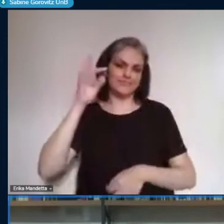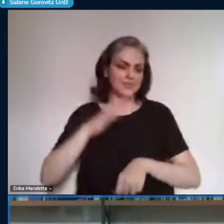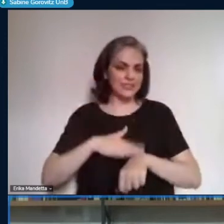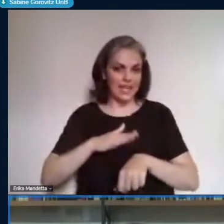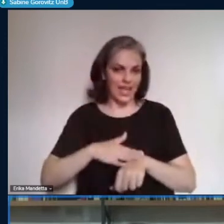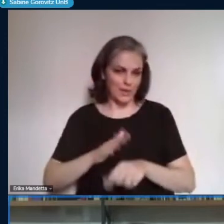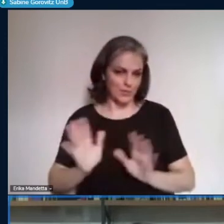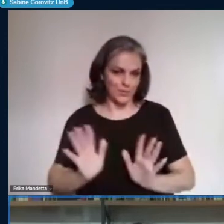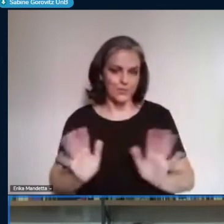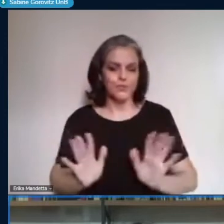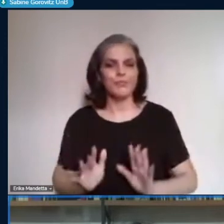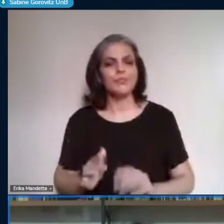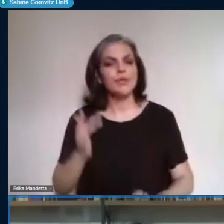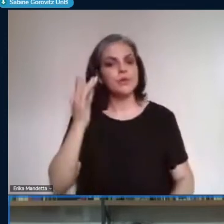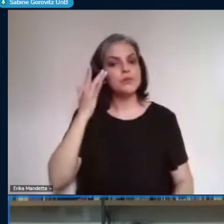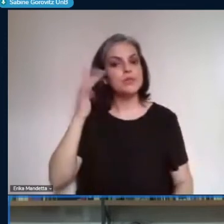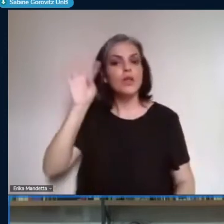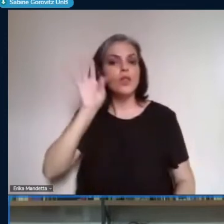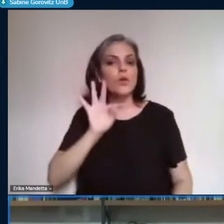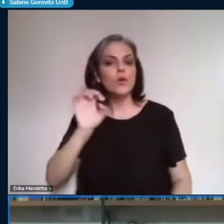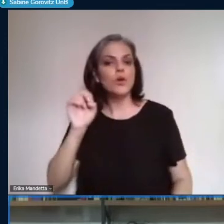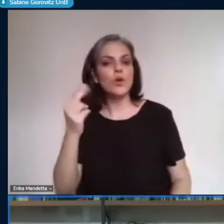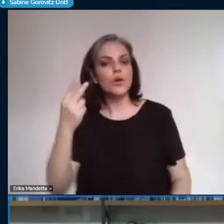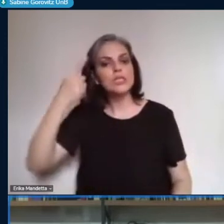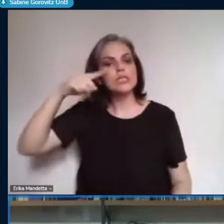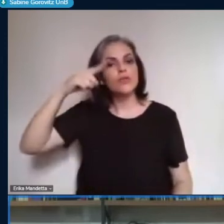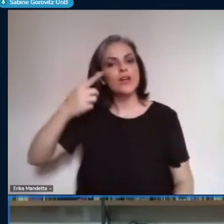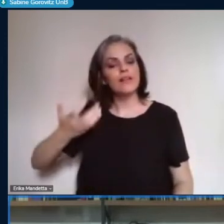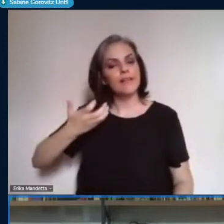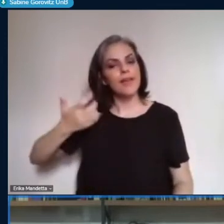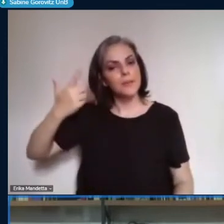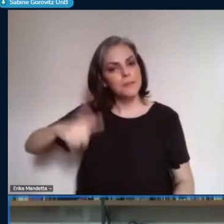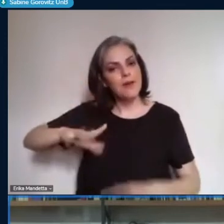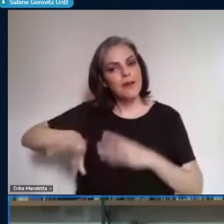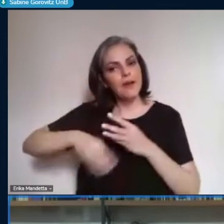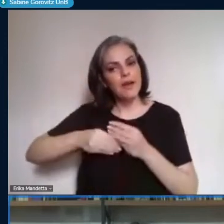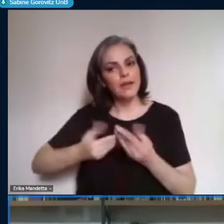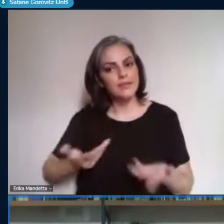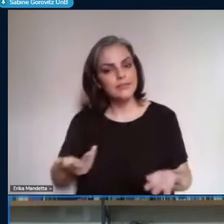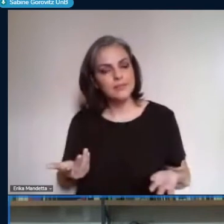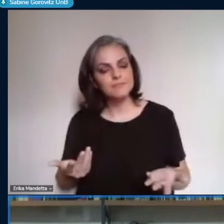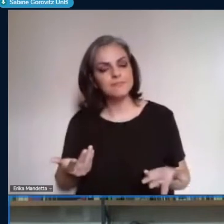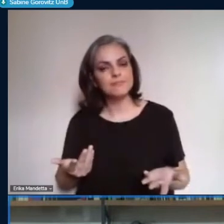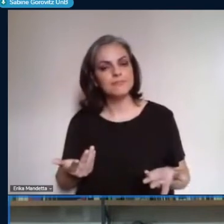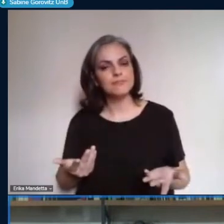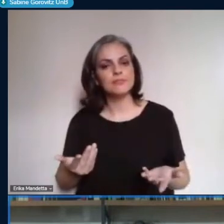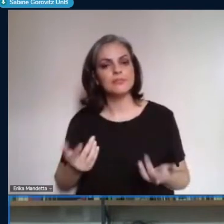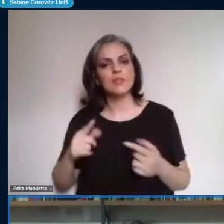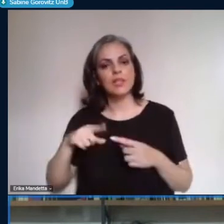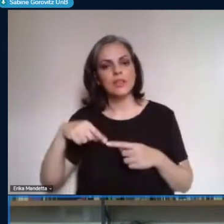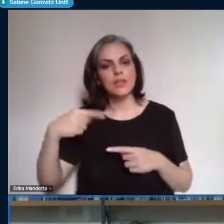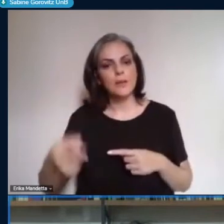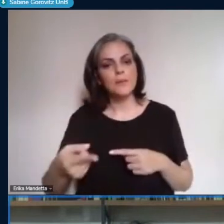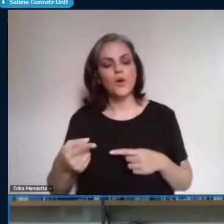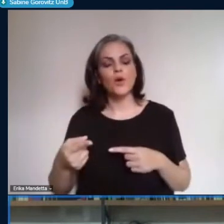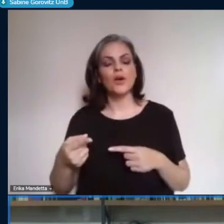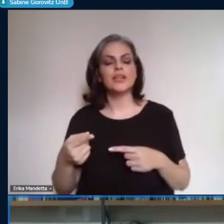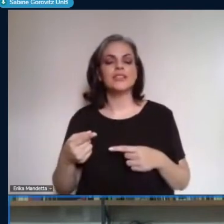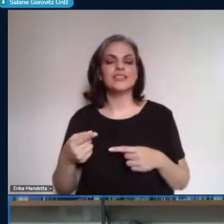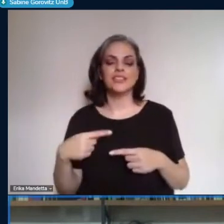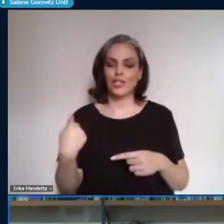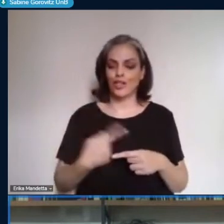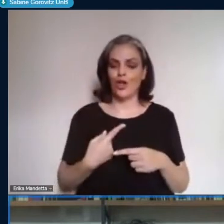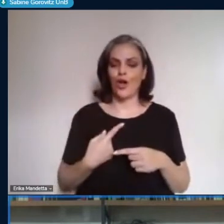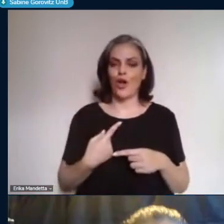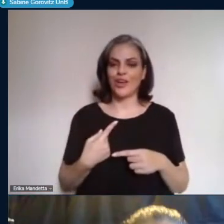não sei se a Tuxa ou a Silvana ainda querem apresentar alguma coisa antes da gente migrar para uma outra sala por